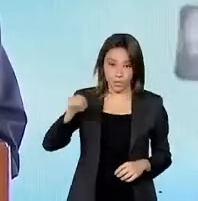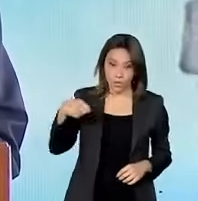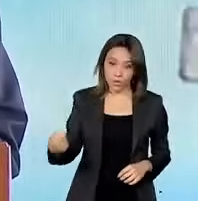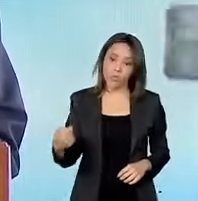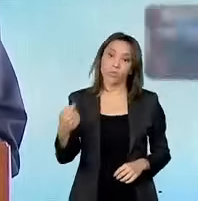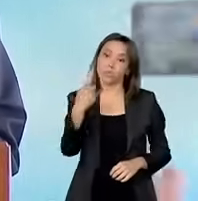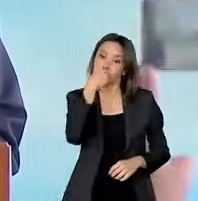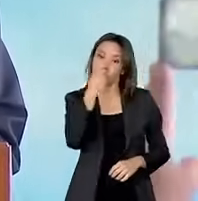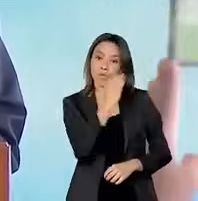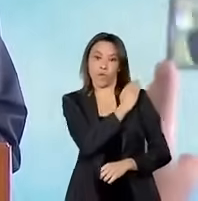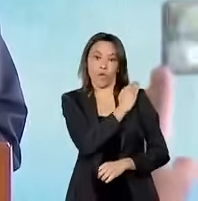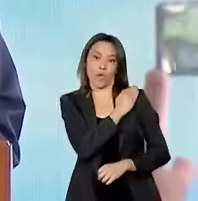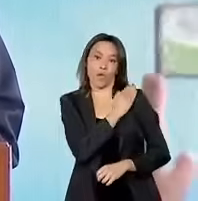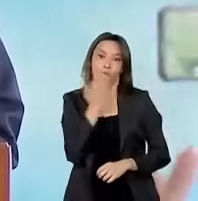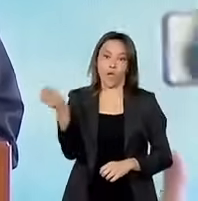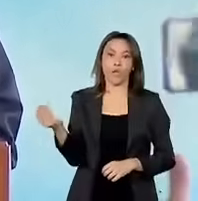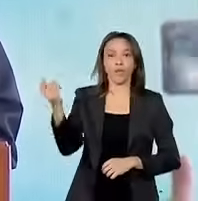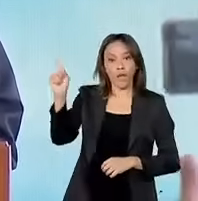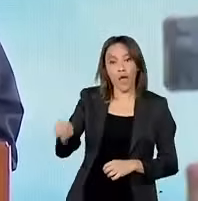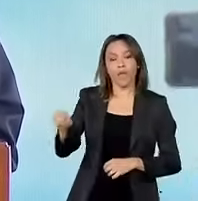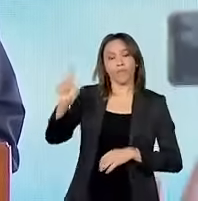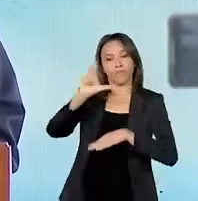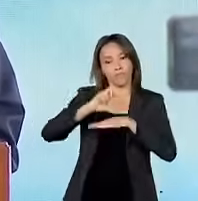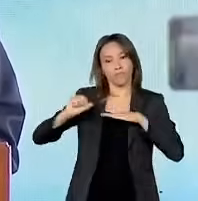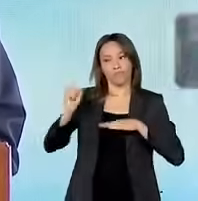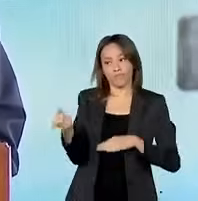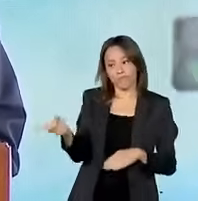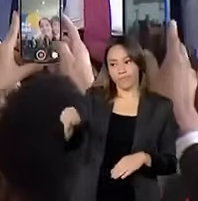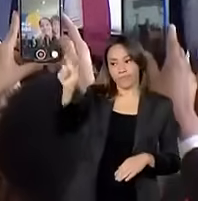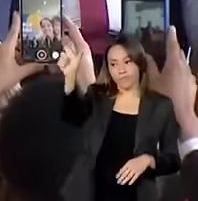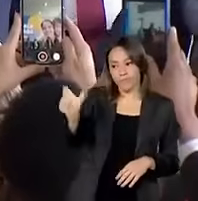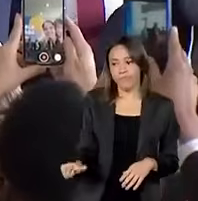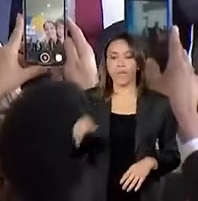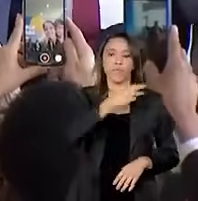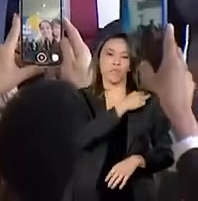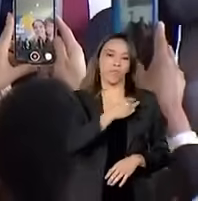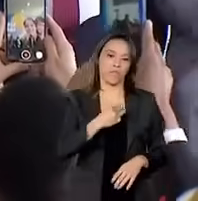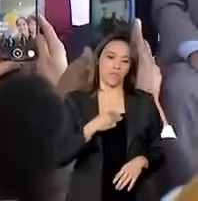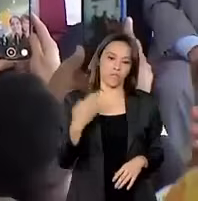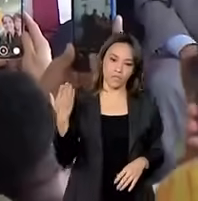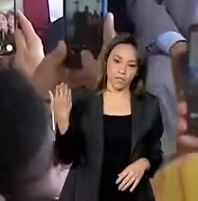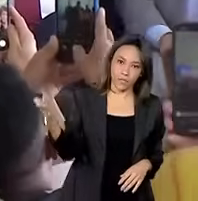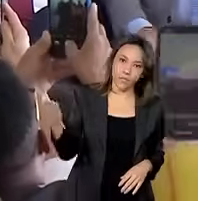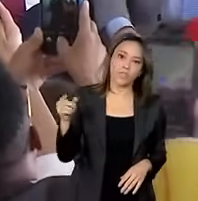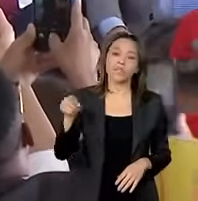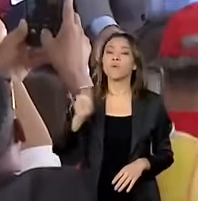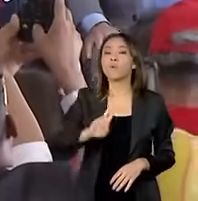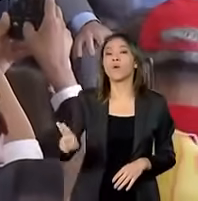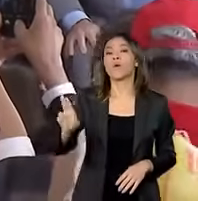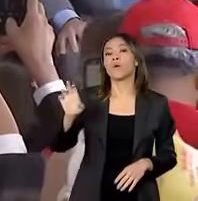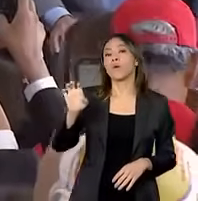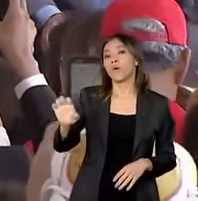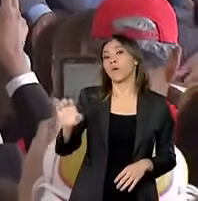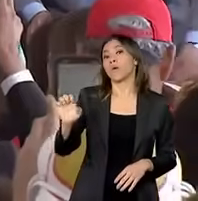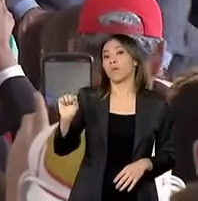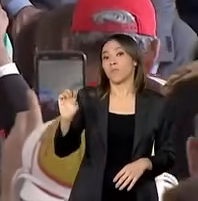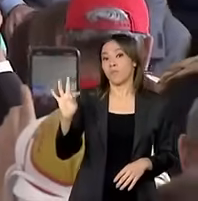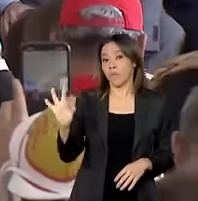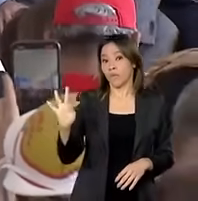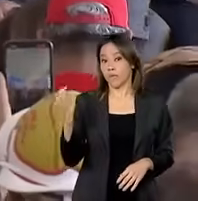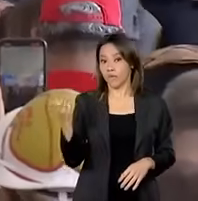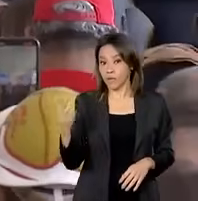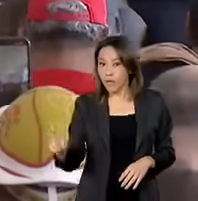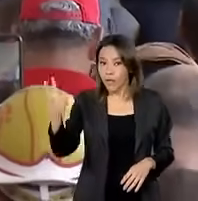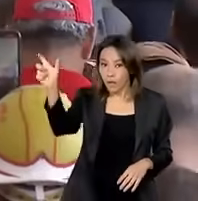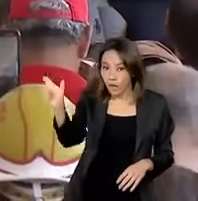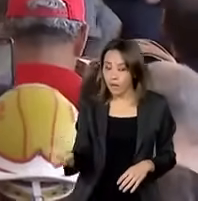Casa Civil, a ministra Esther, ministra da Gestão, Inovação e Serviço Público,